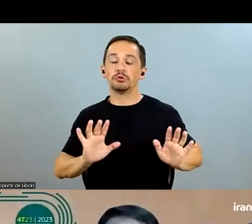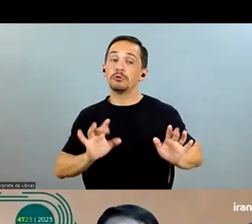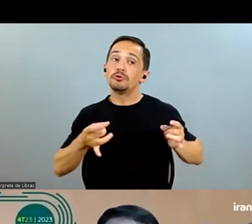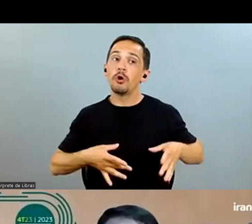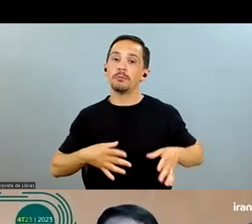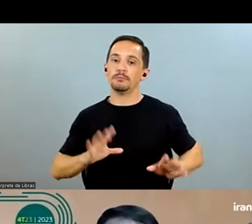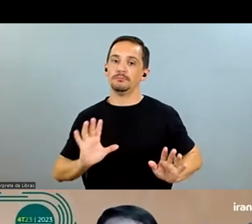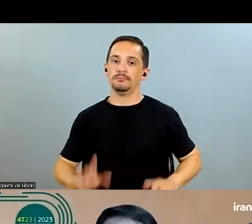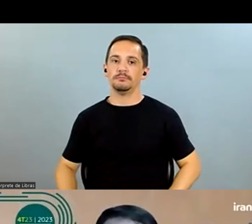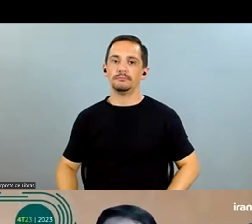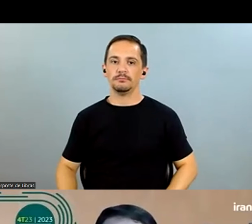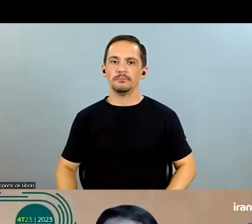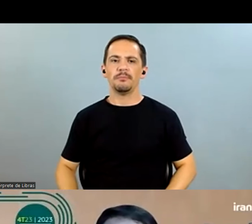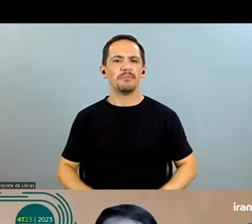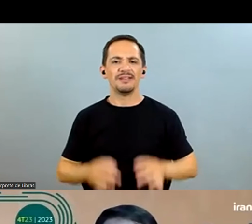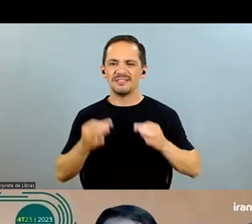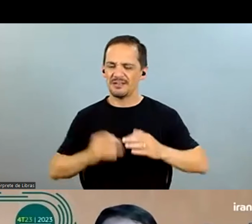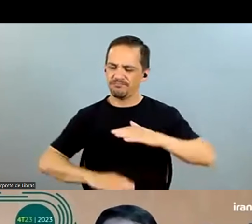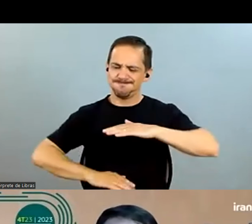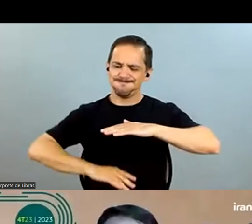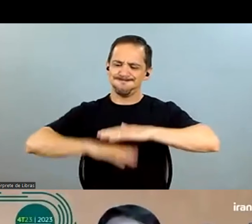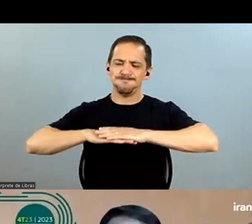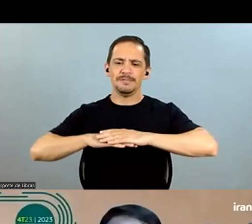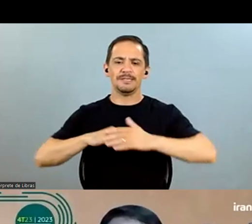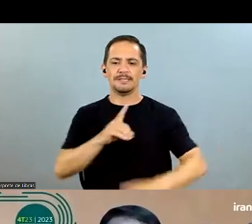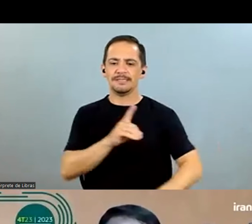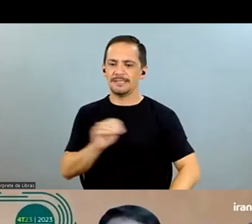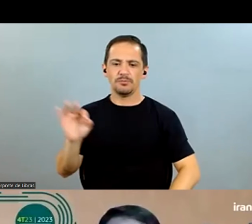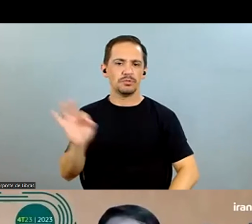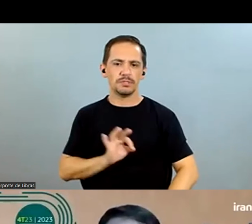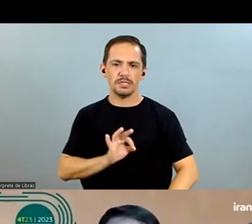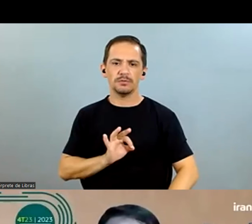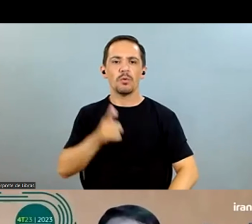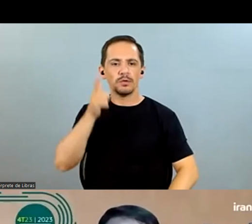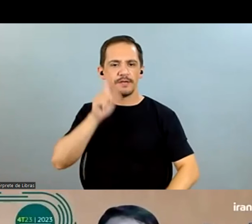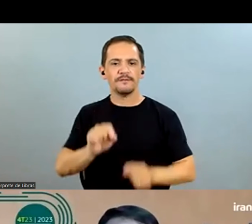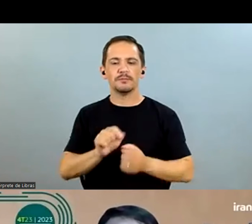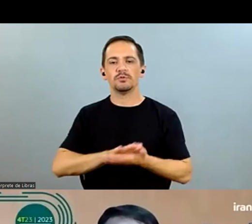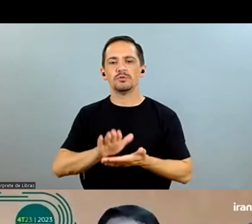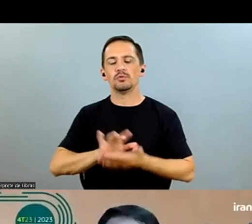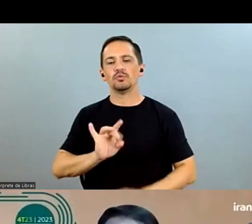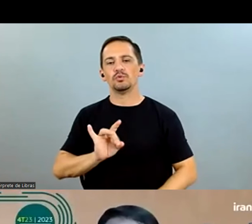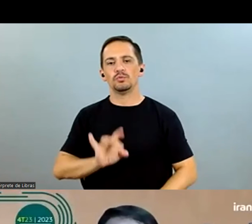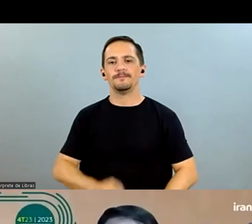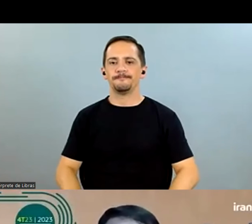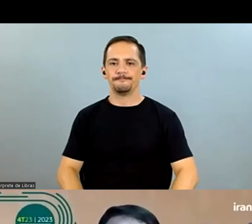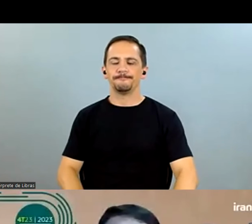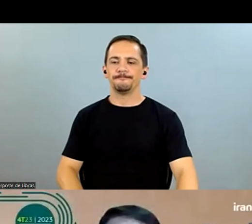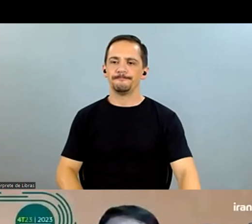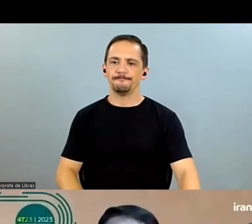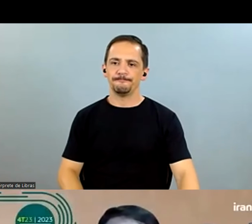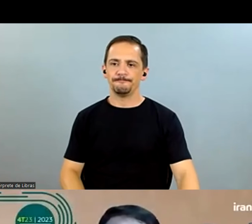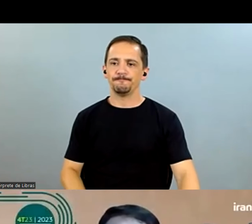atingir 100% de autoprodução da nossa necessidade né isso aí bom o último